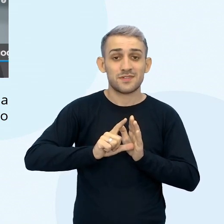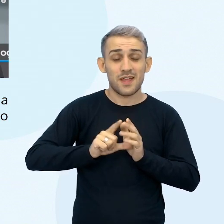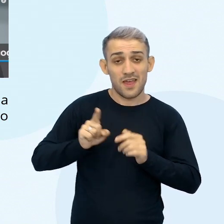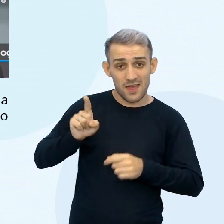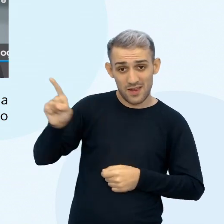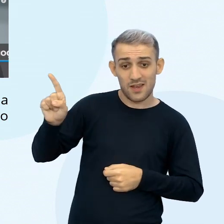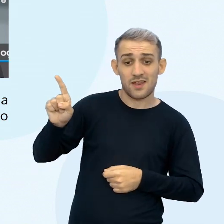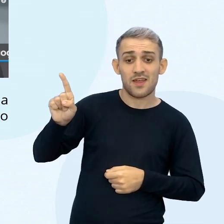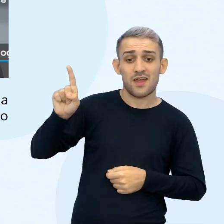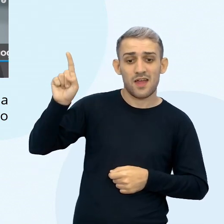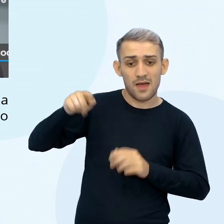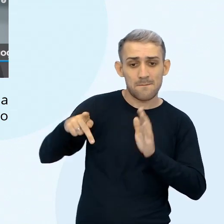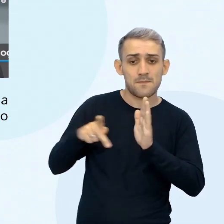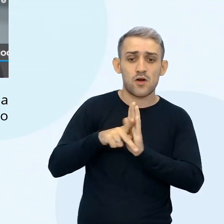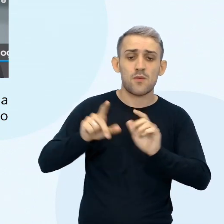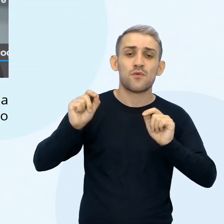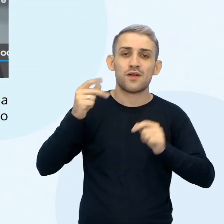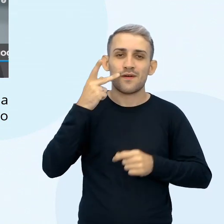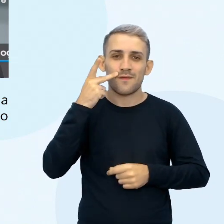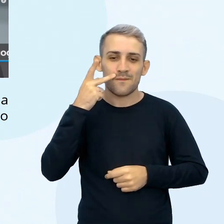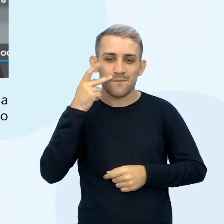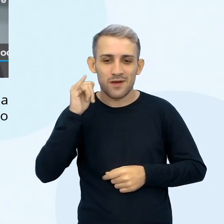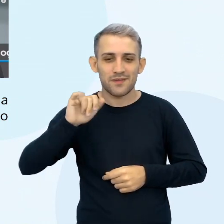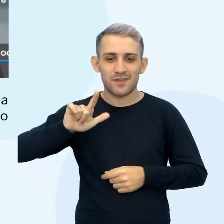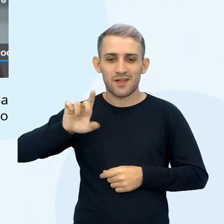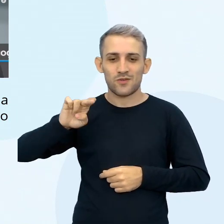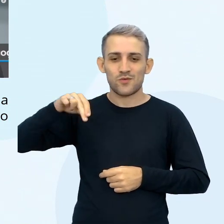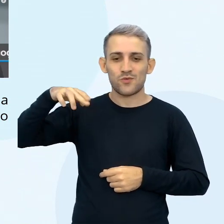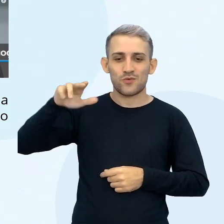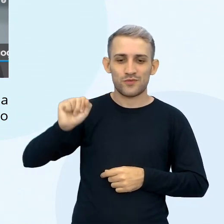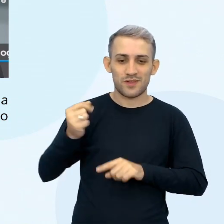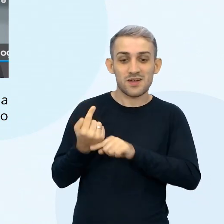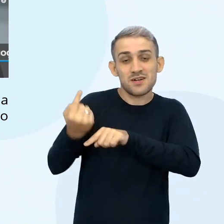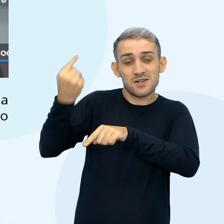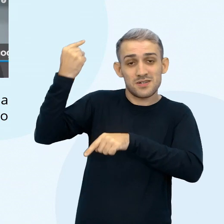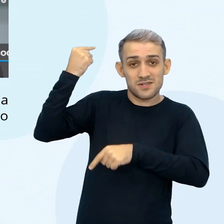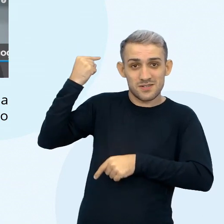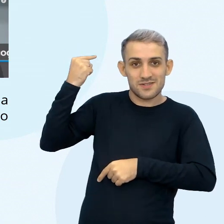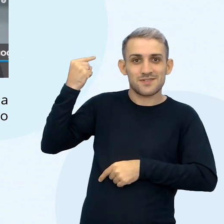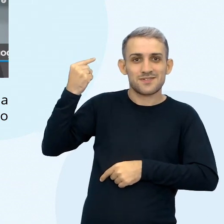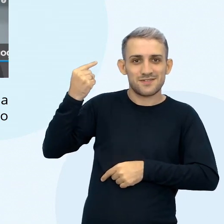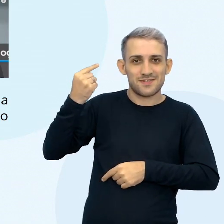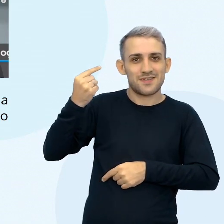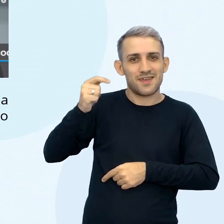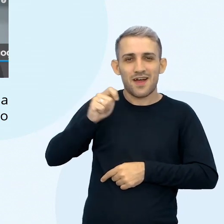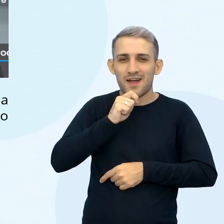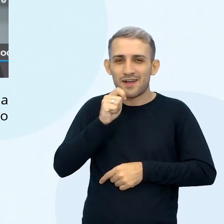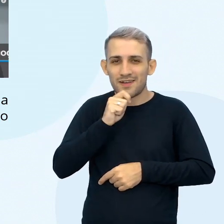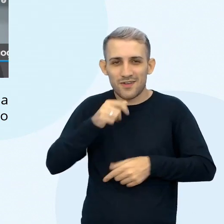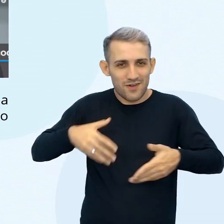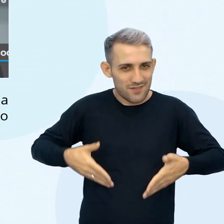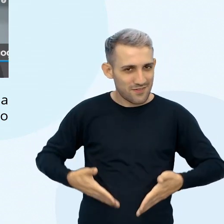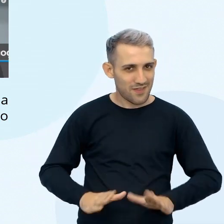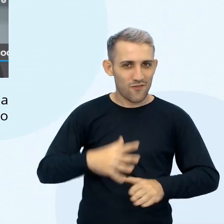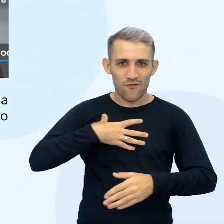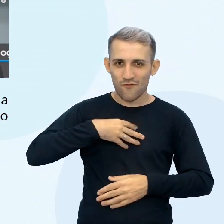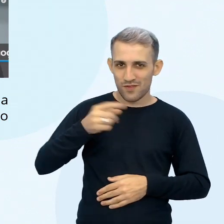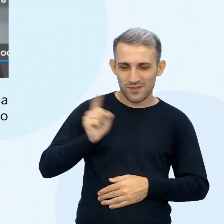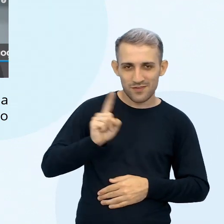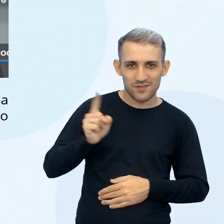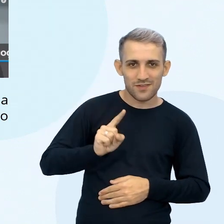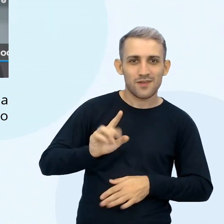é o atual pai da Luna. Ele, na época ele era em breve o pai da Luna, né? Quando ele participou da aula aqui com a